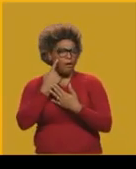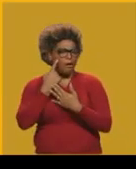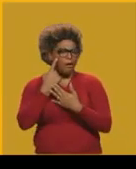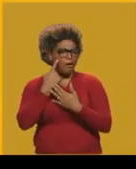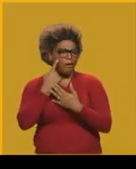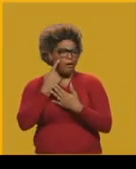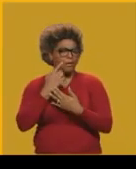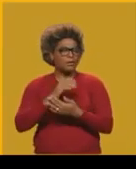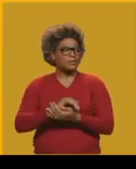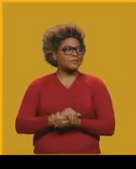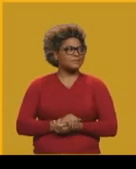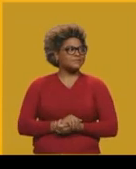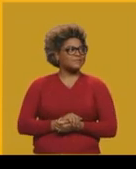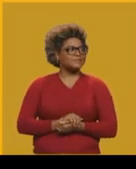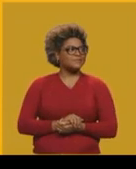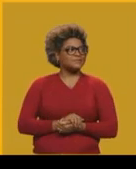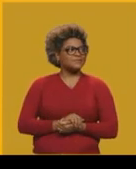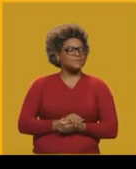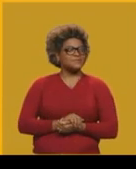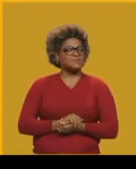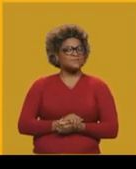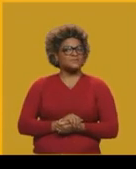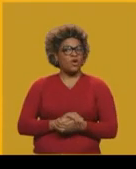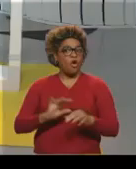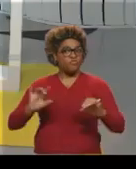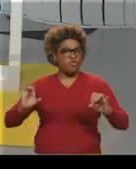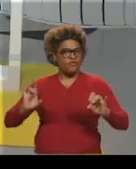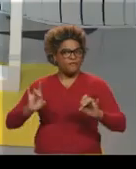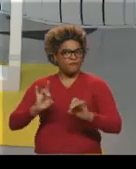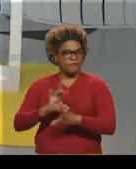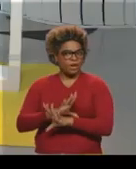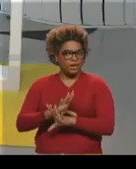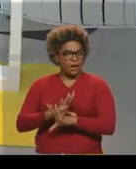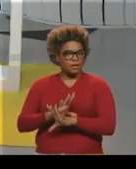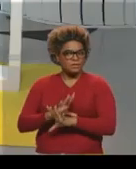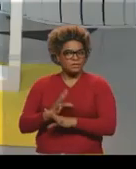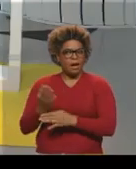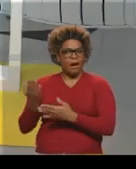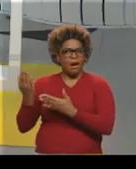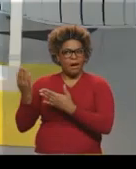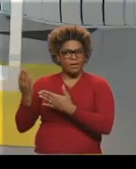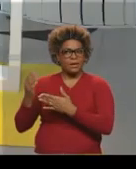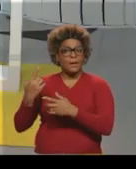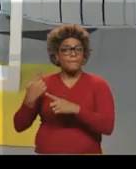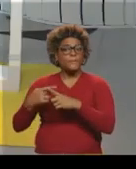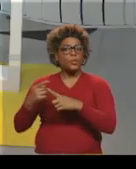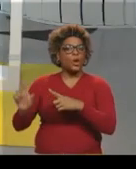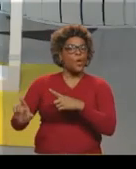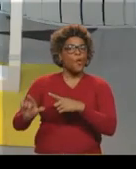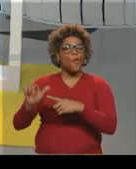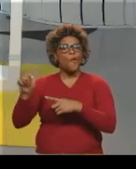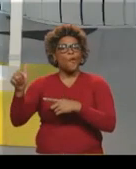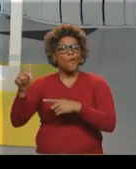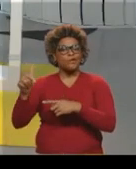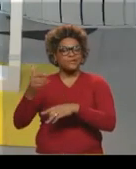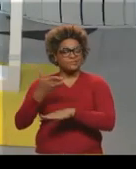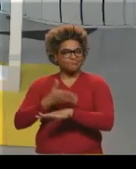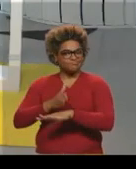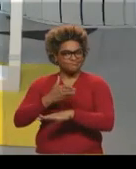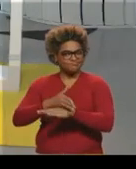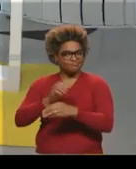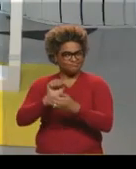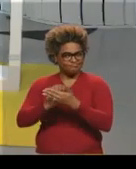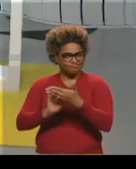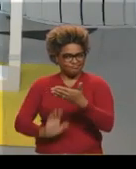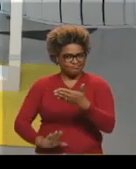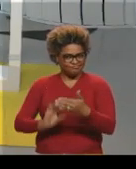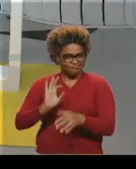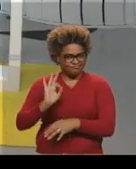Deixa eu passar uma reta aqui, porque é outro tipo de exercício. Então, vamos.